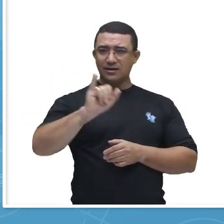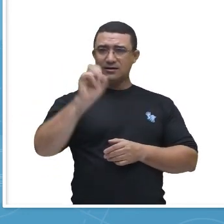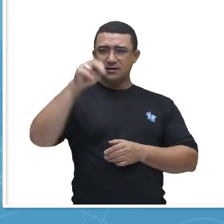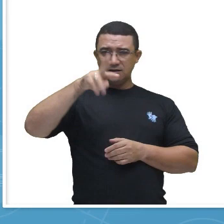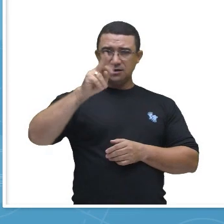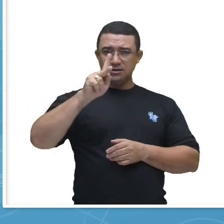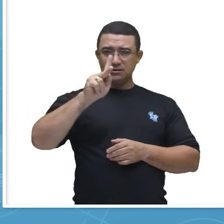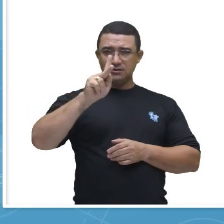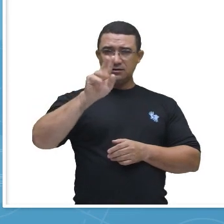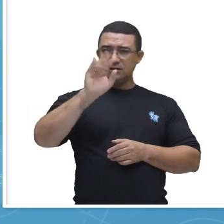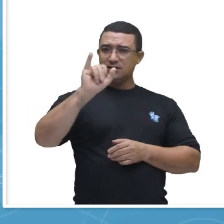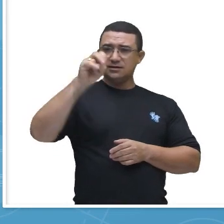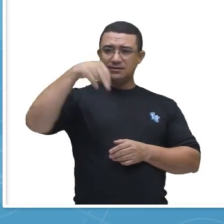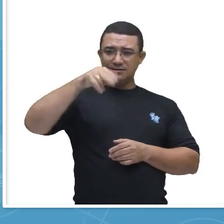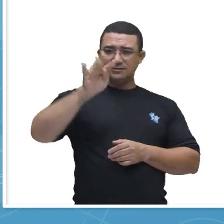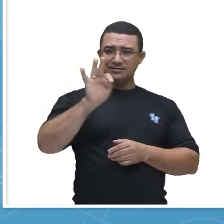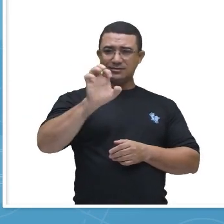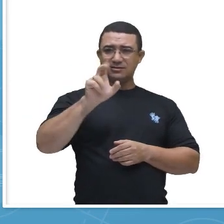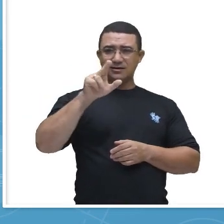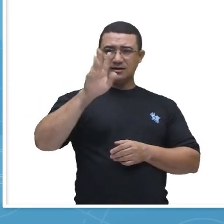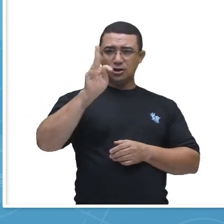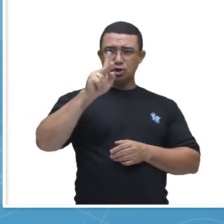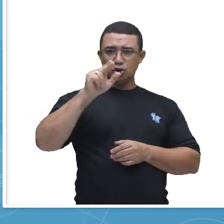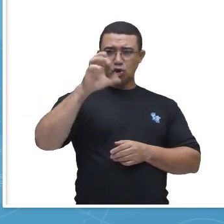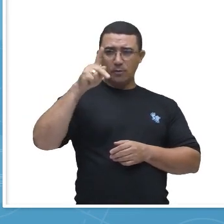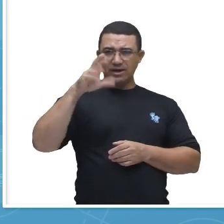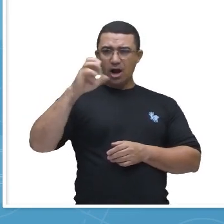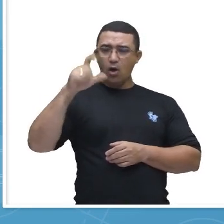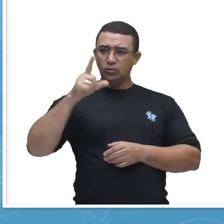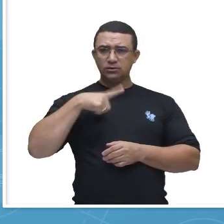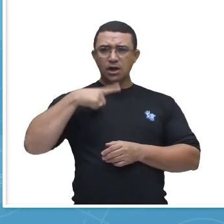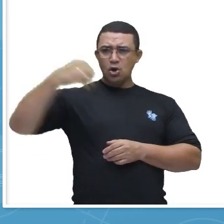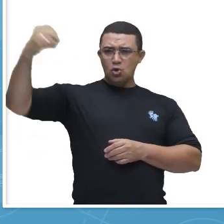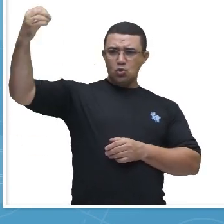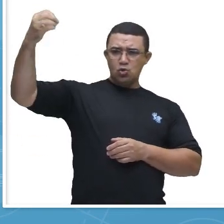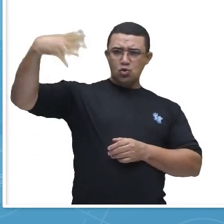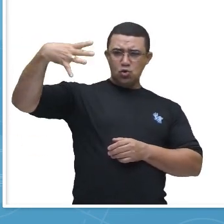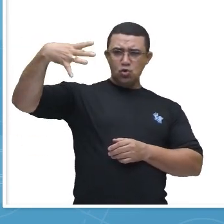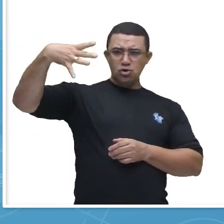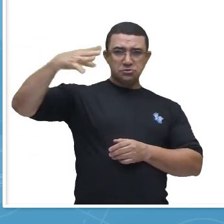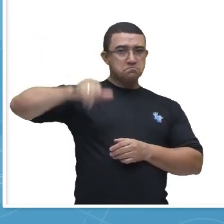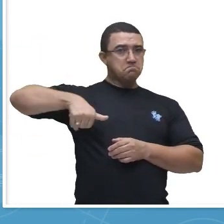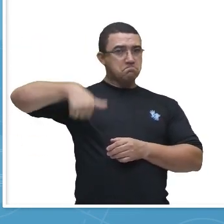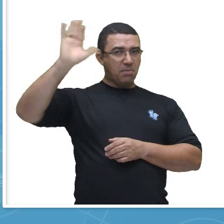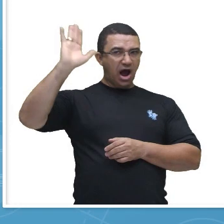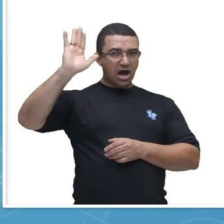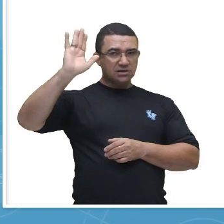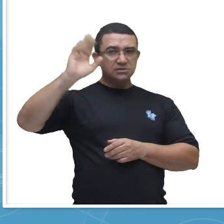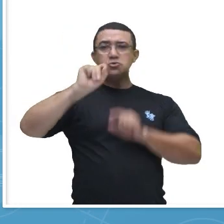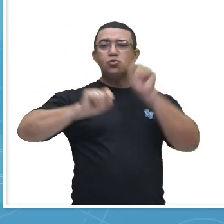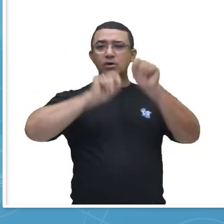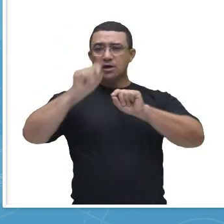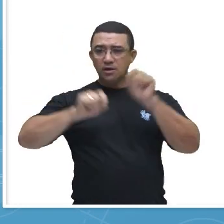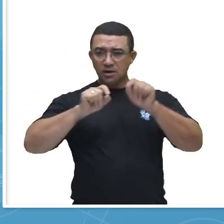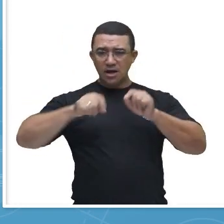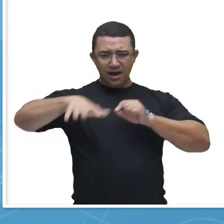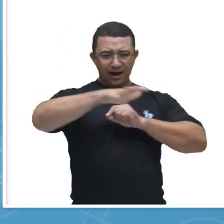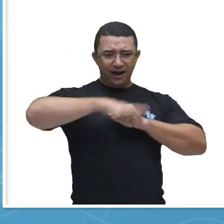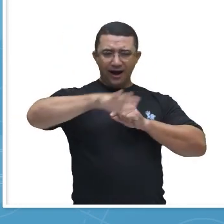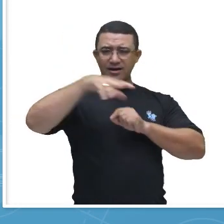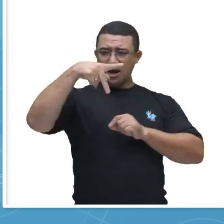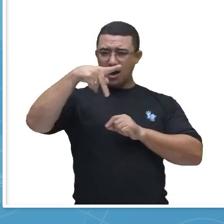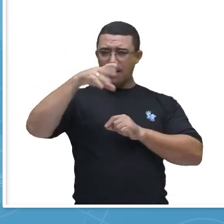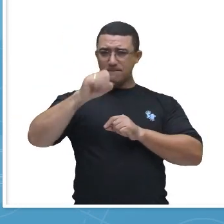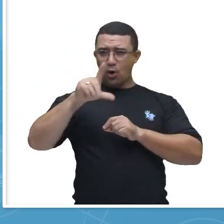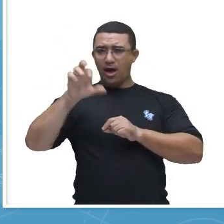intertropical recebe maior incidência de luz que as zonas polares, porém em